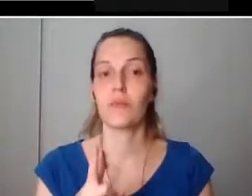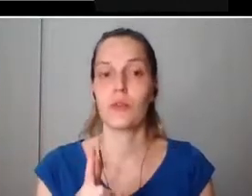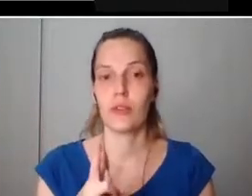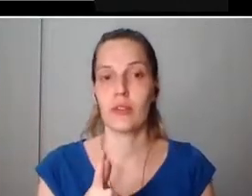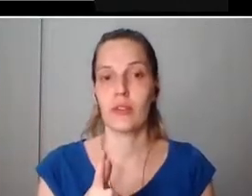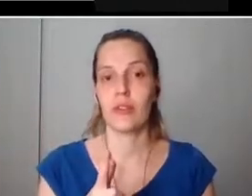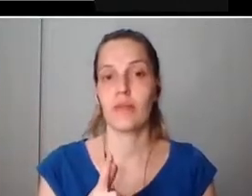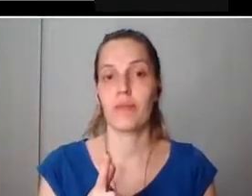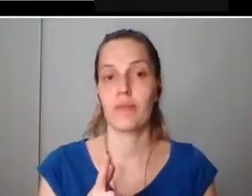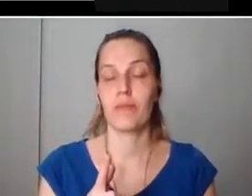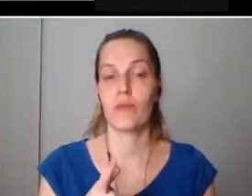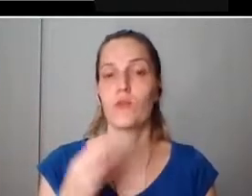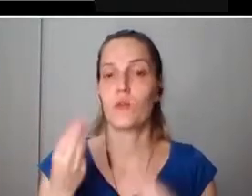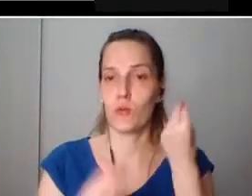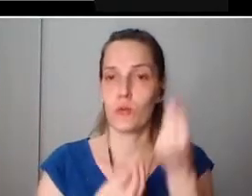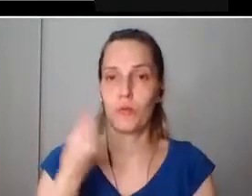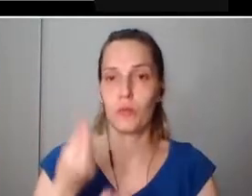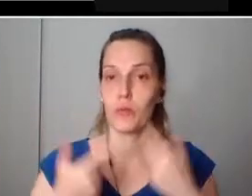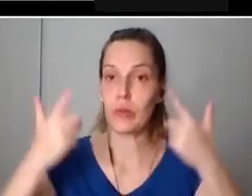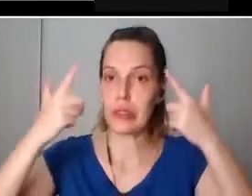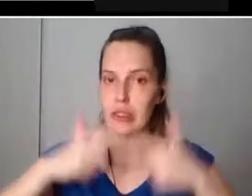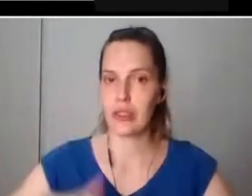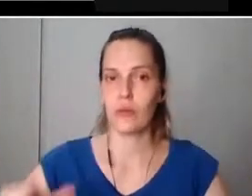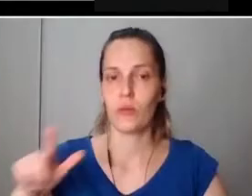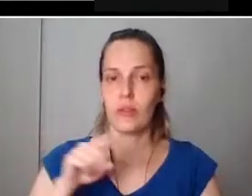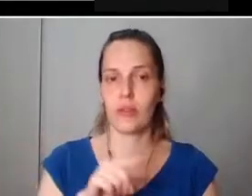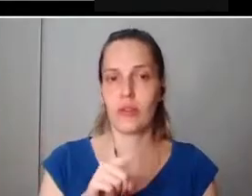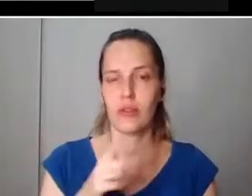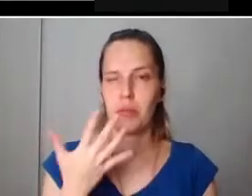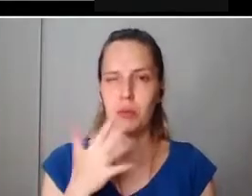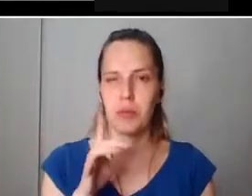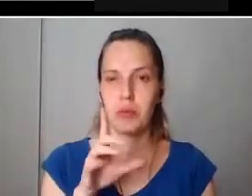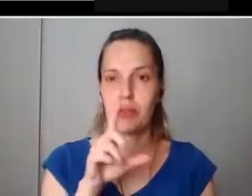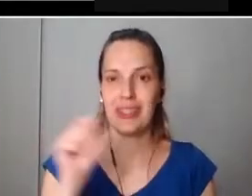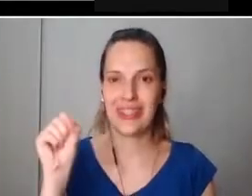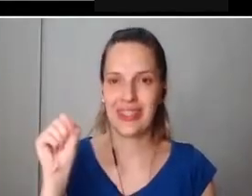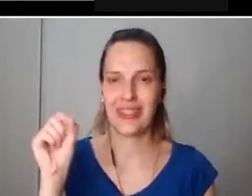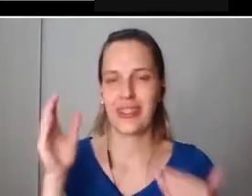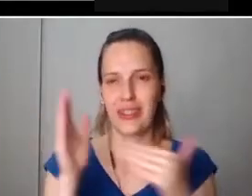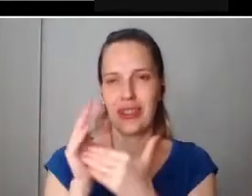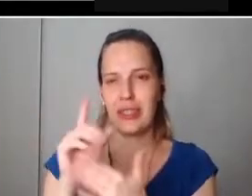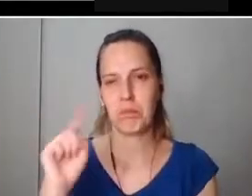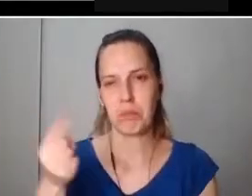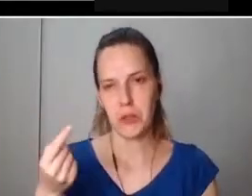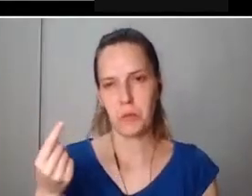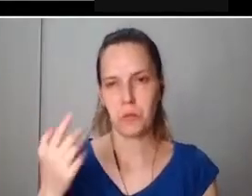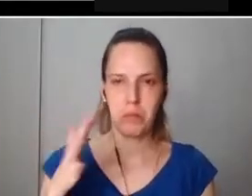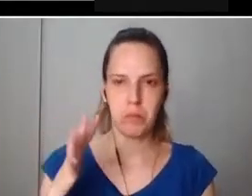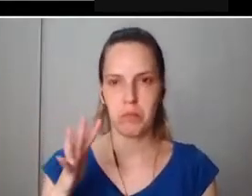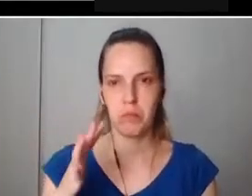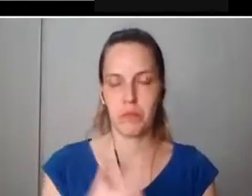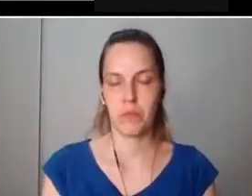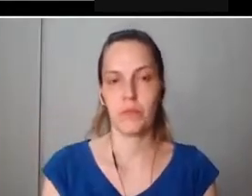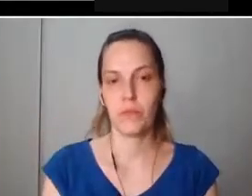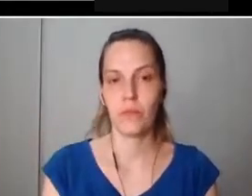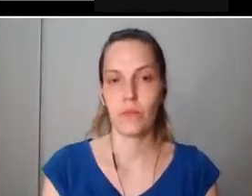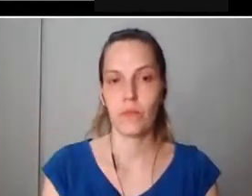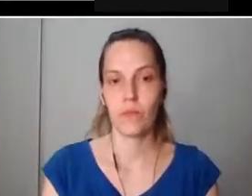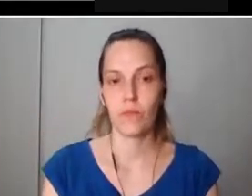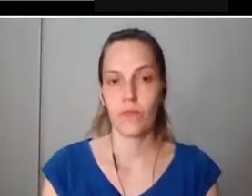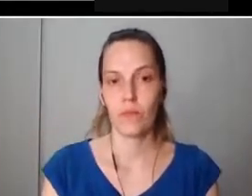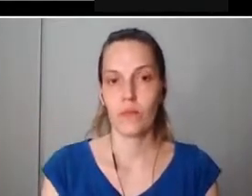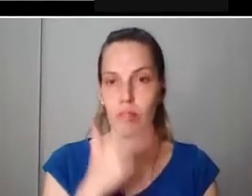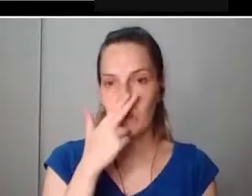neutralização, né, mais ou menos ficando aqui entre 100 e 1000, né, na média aqui tu tem algo como 1